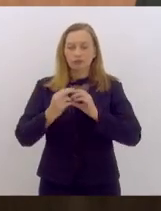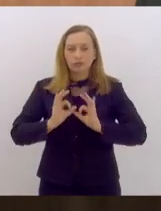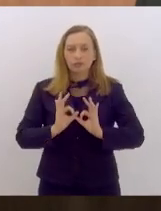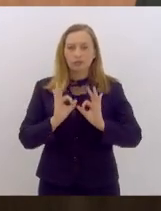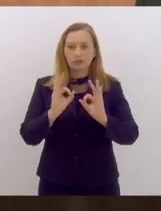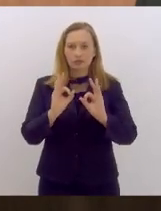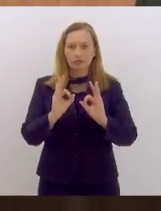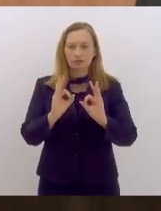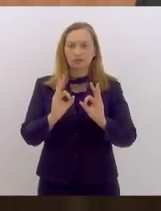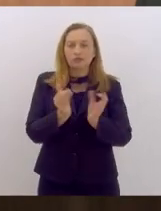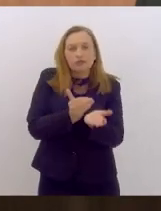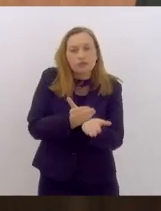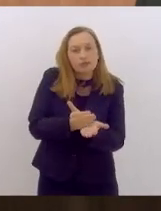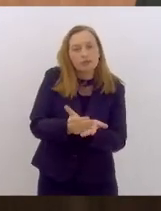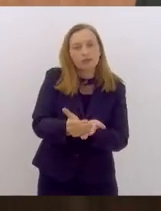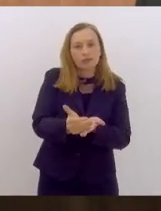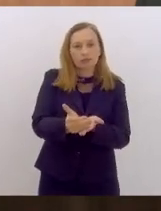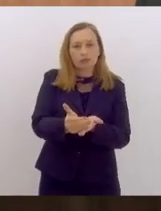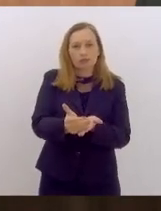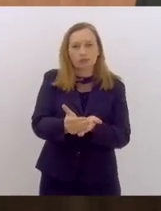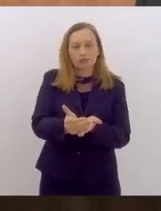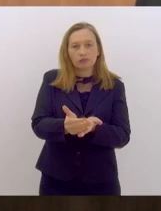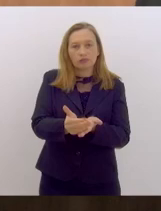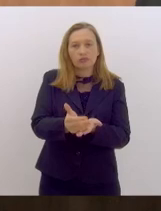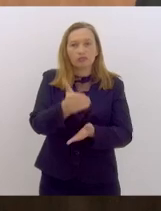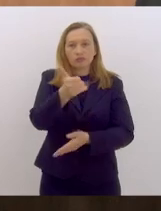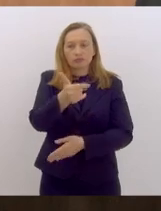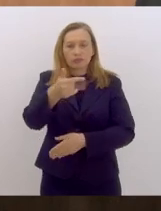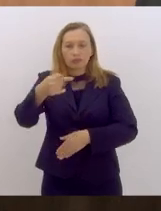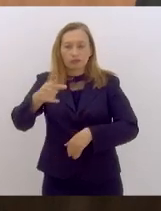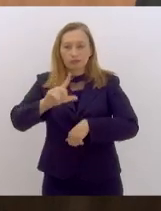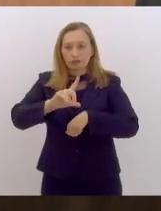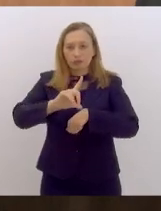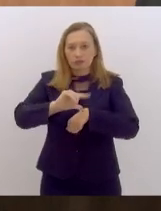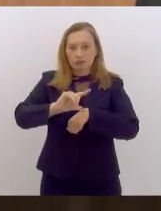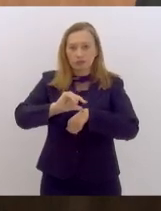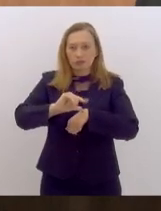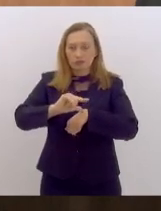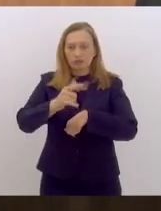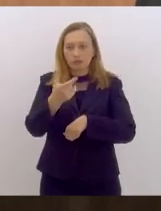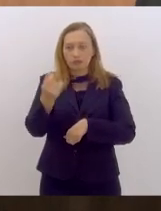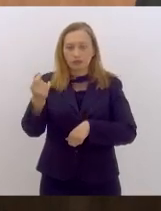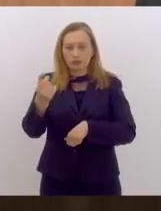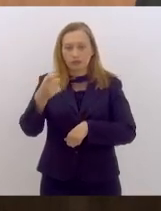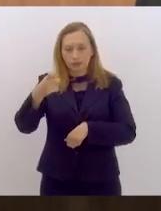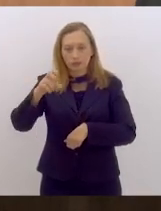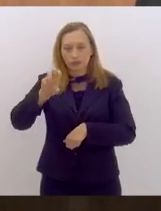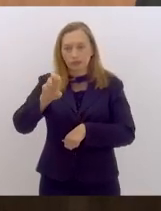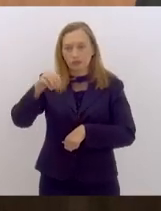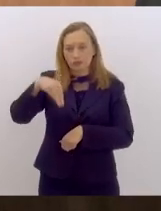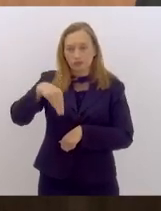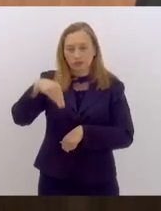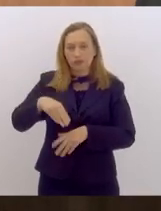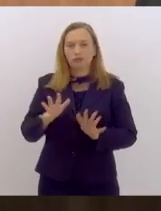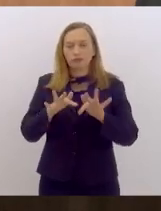extra ordinária que iniciada as 17:25